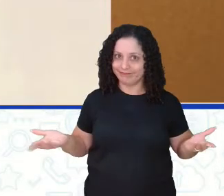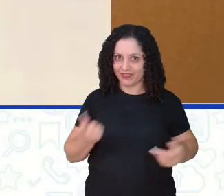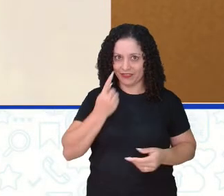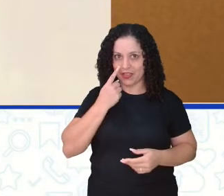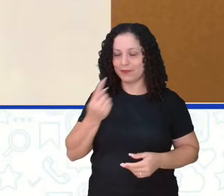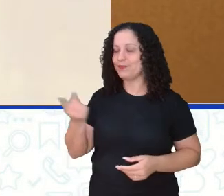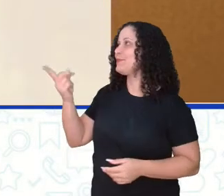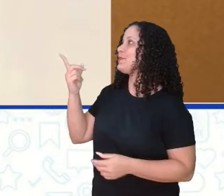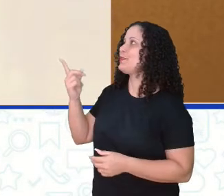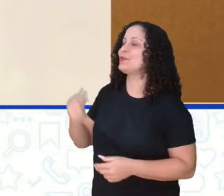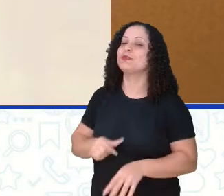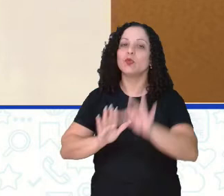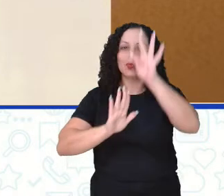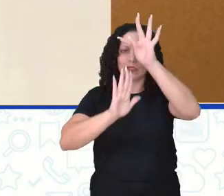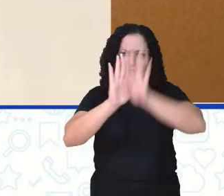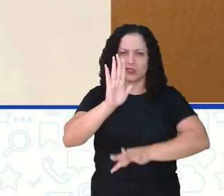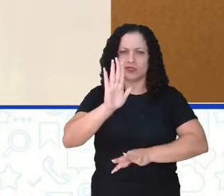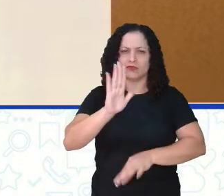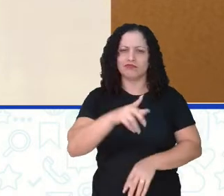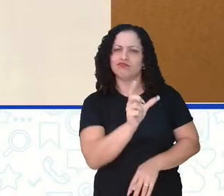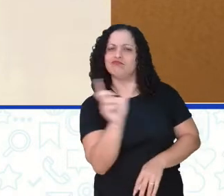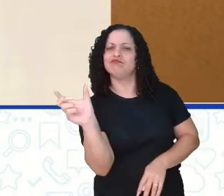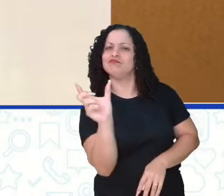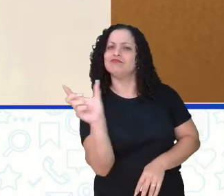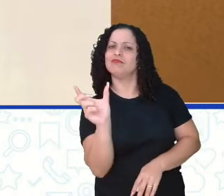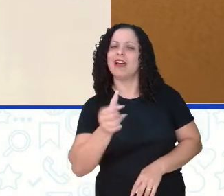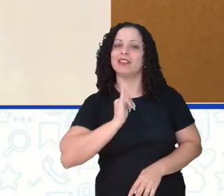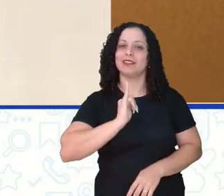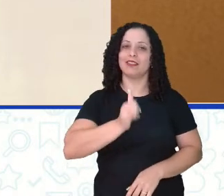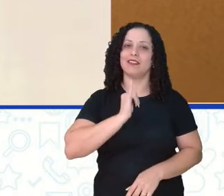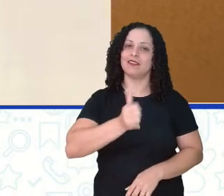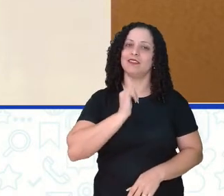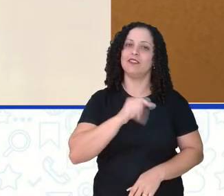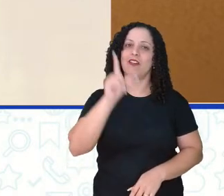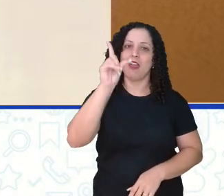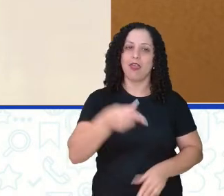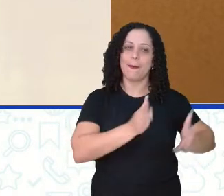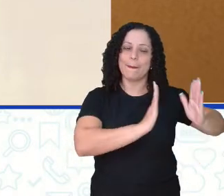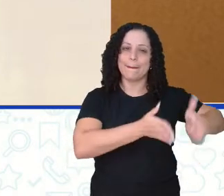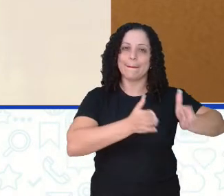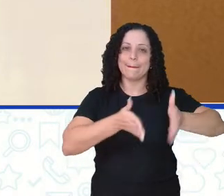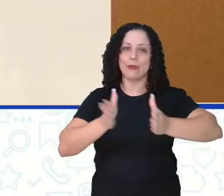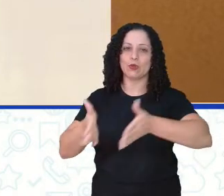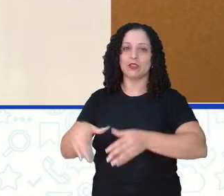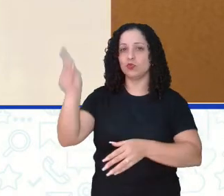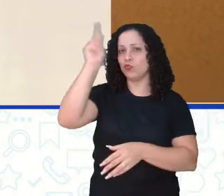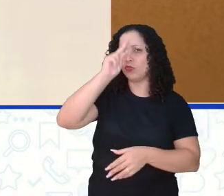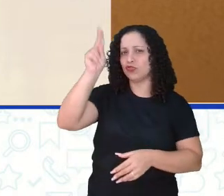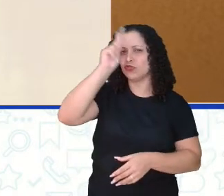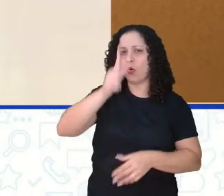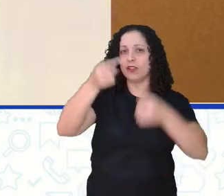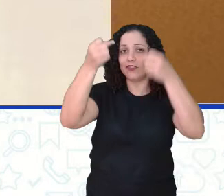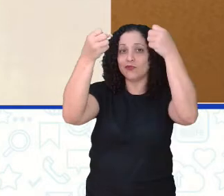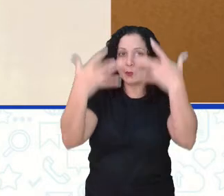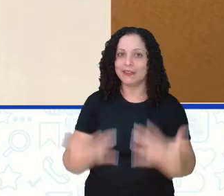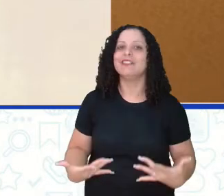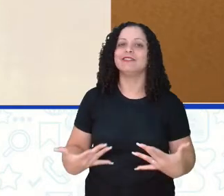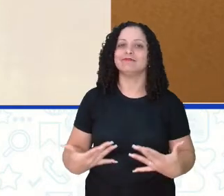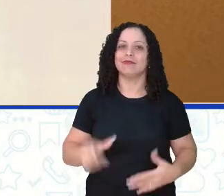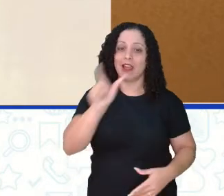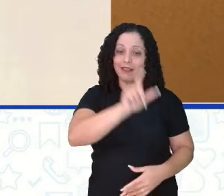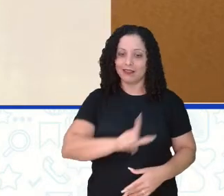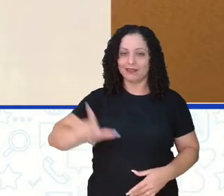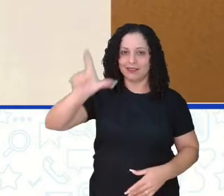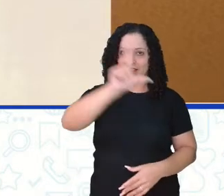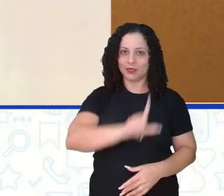O termo narrativa designa uma ação, o processo ou o efeito de narrar uma história. Em literatura,